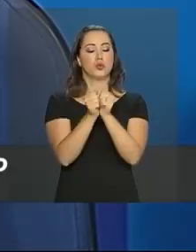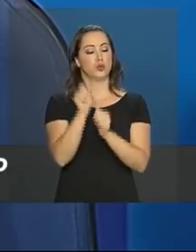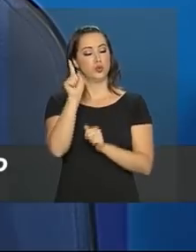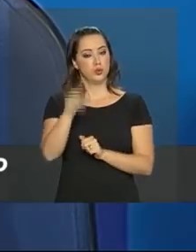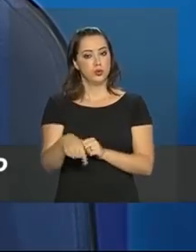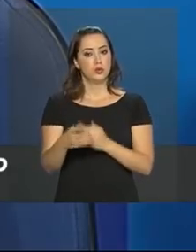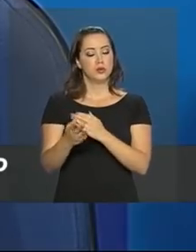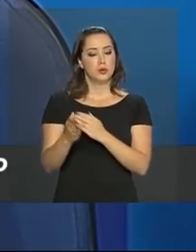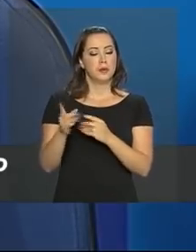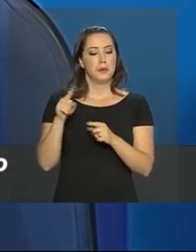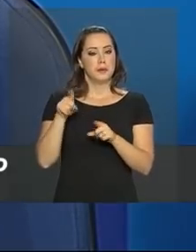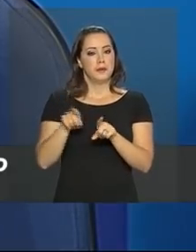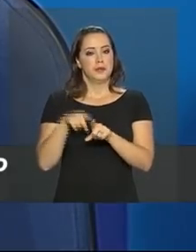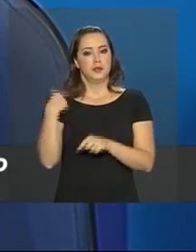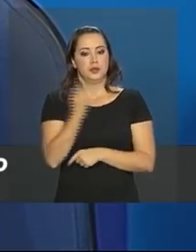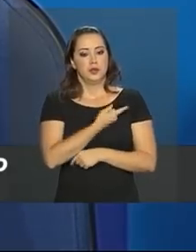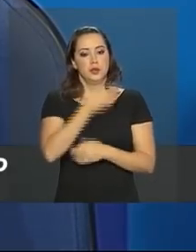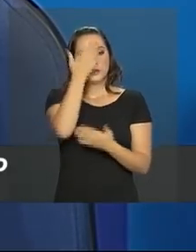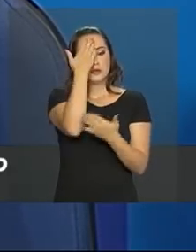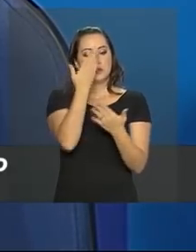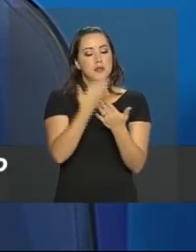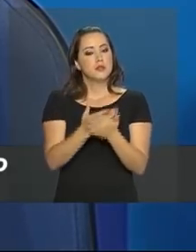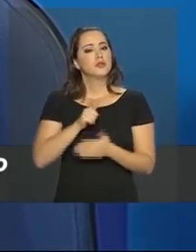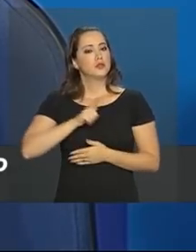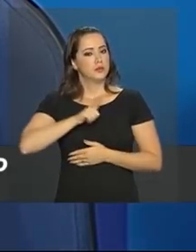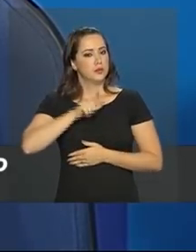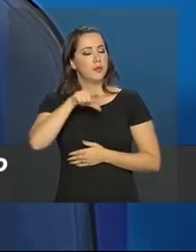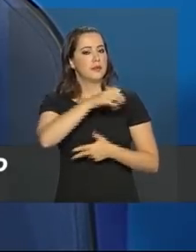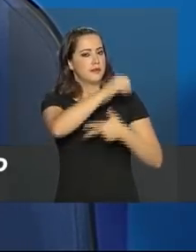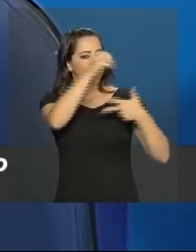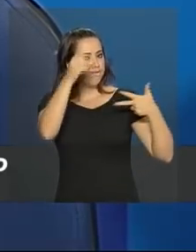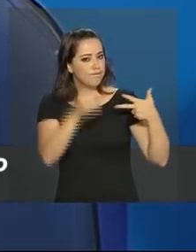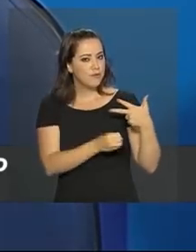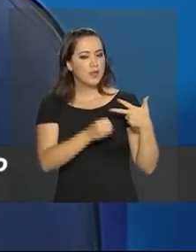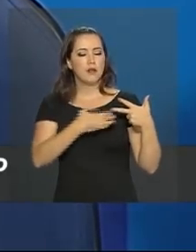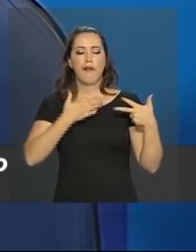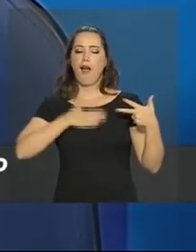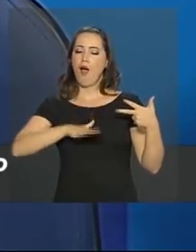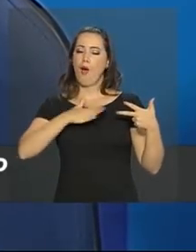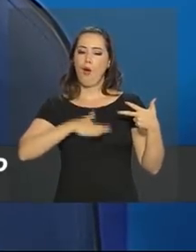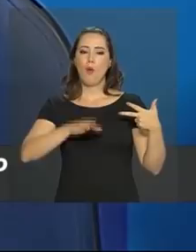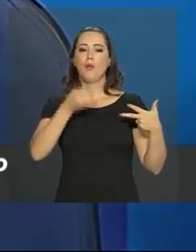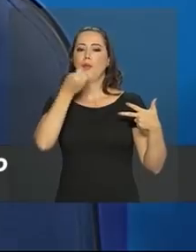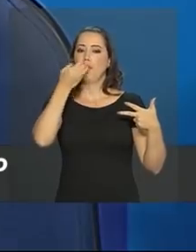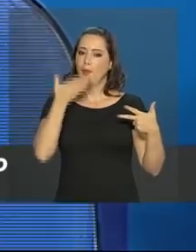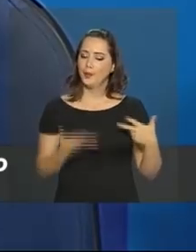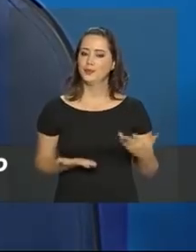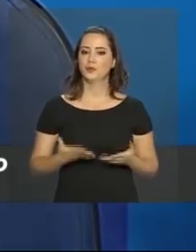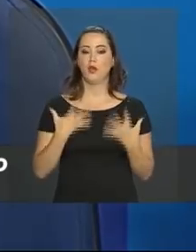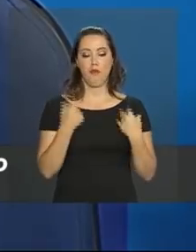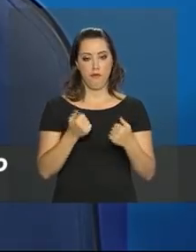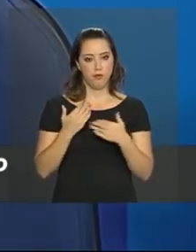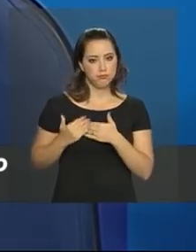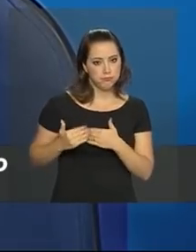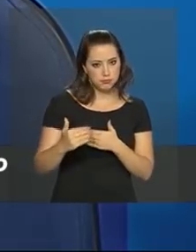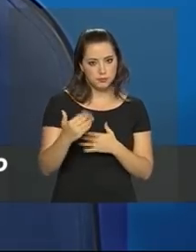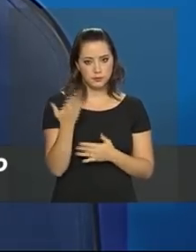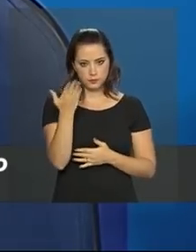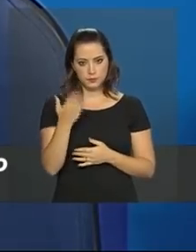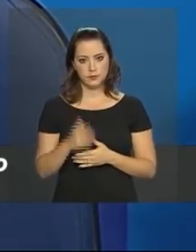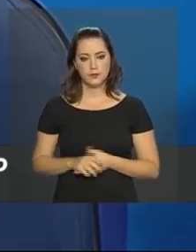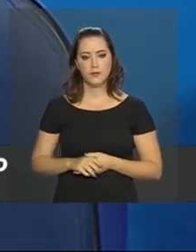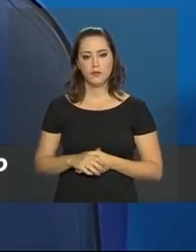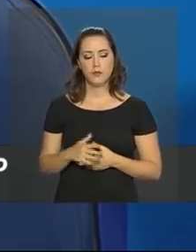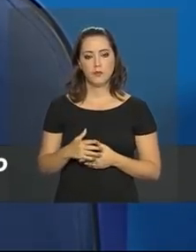e estamos todos confiantes que teremos um enem com muita tranquilidade vamos então alexandre